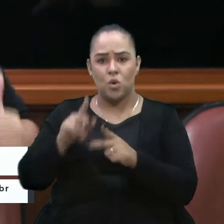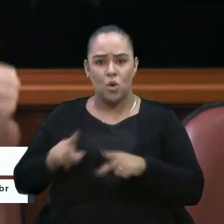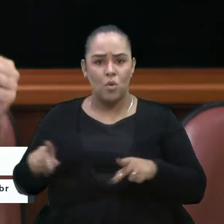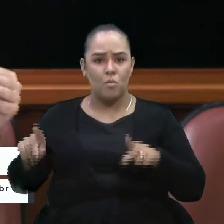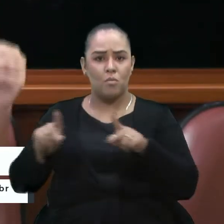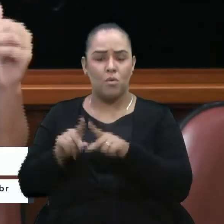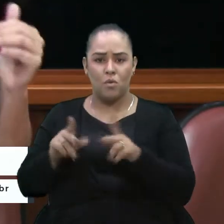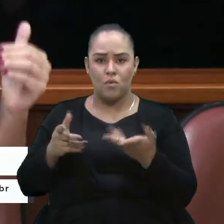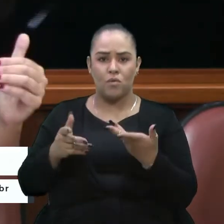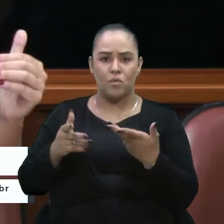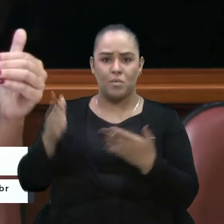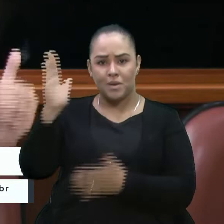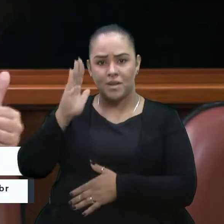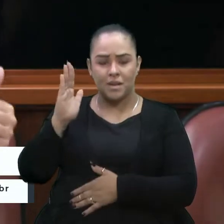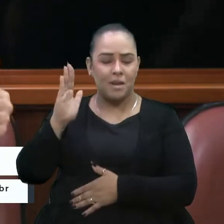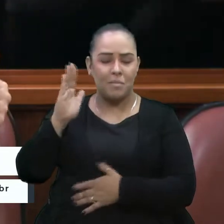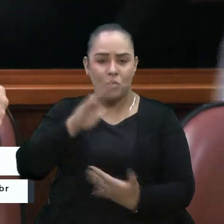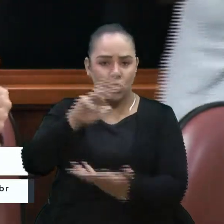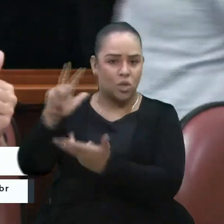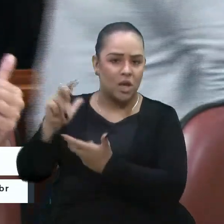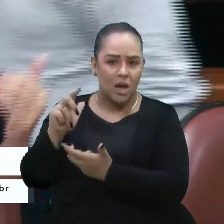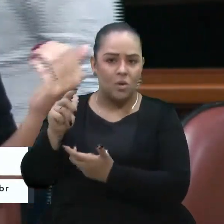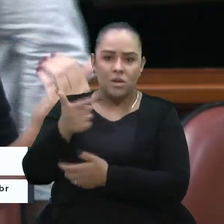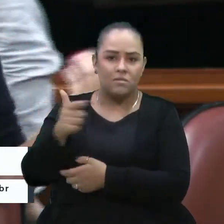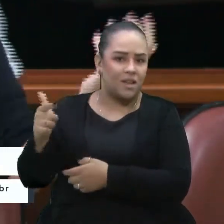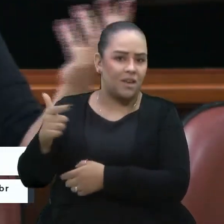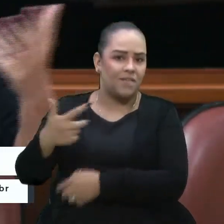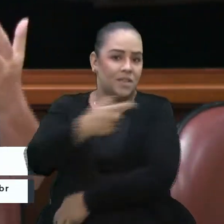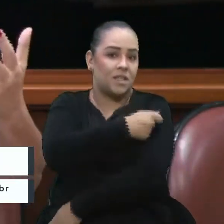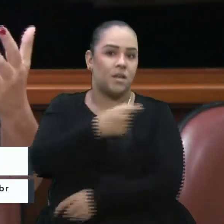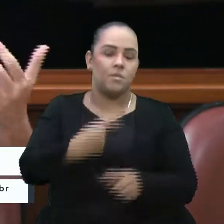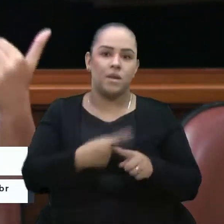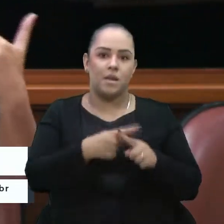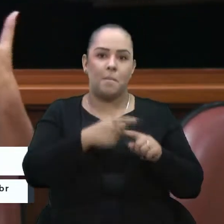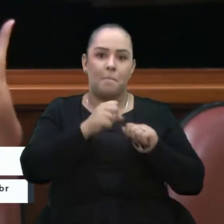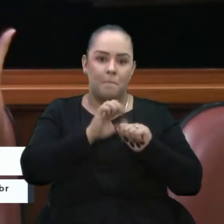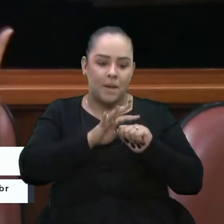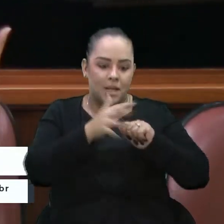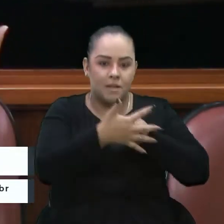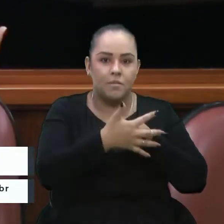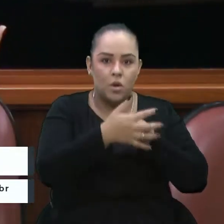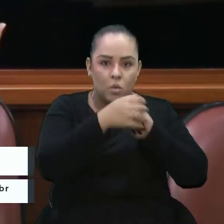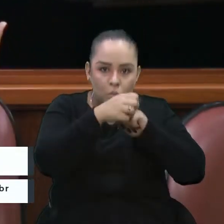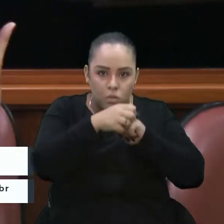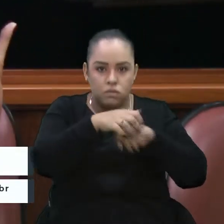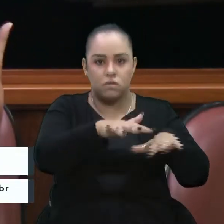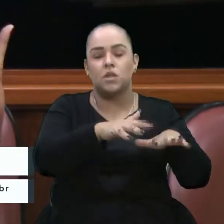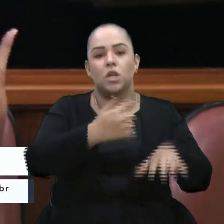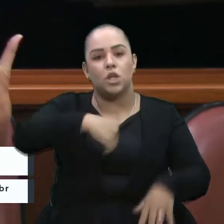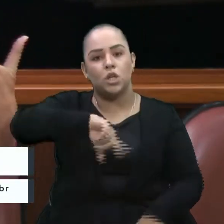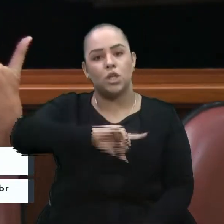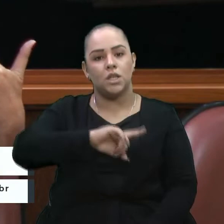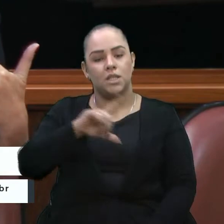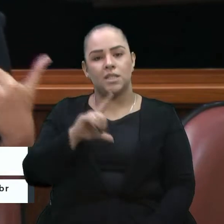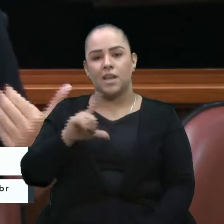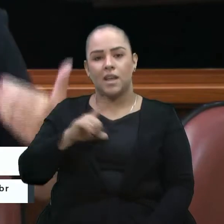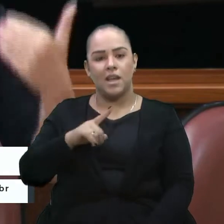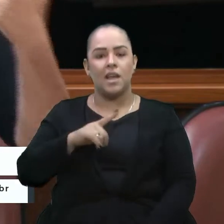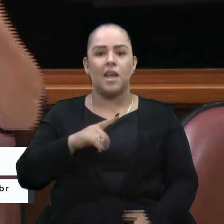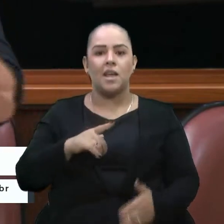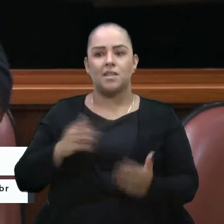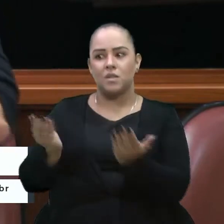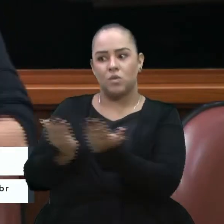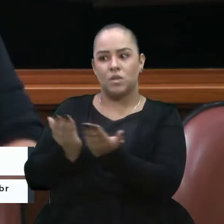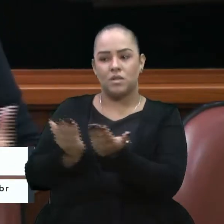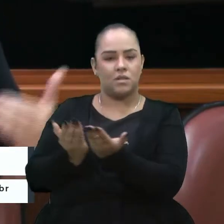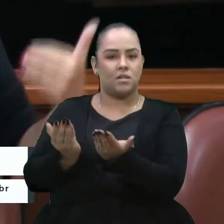não estiver vacinada, porque pandemia já diz, ela reflete. Nós temos muitos estudantes, alunos que estão